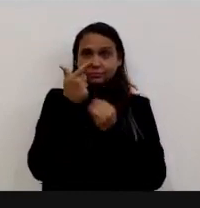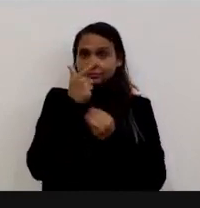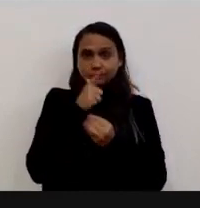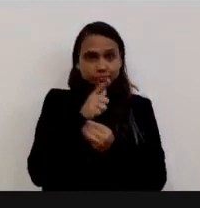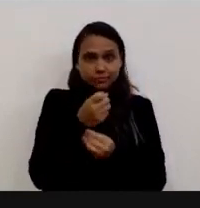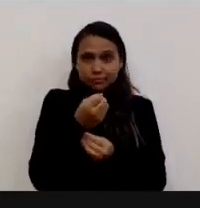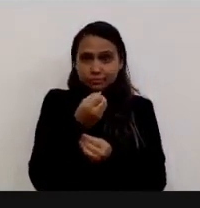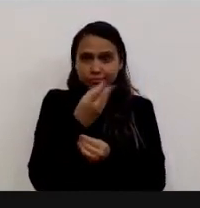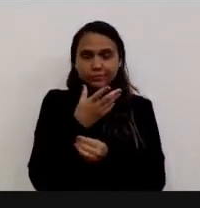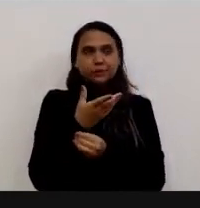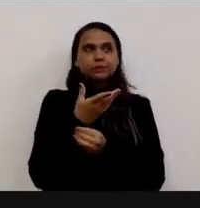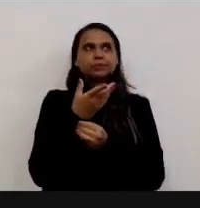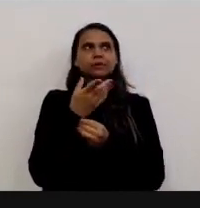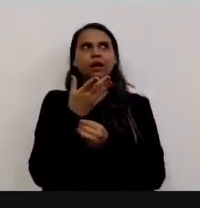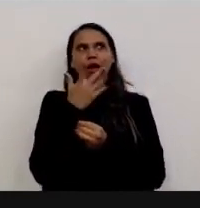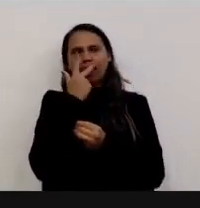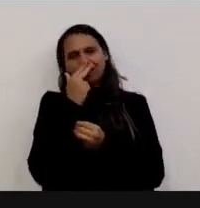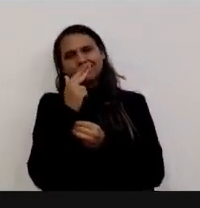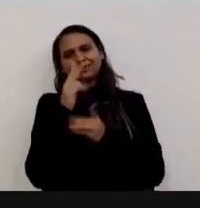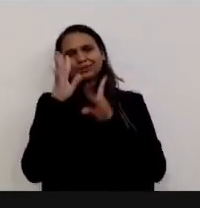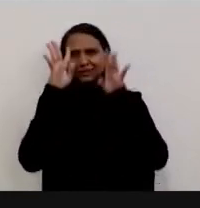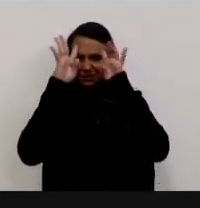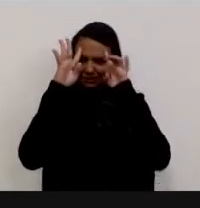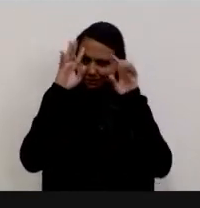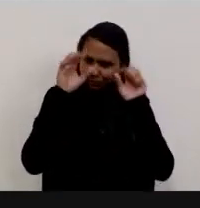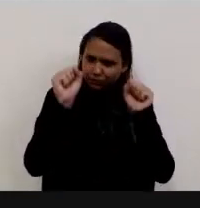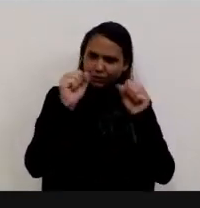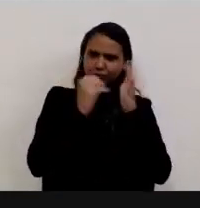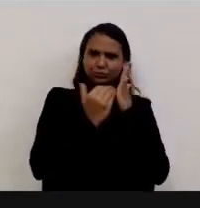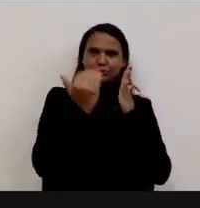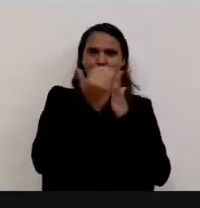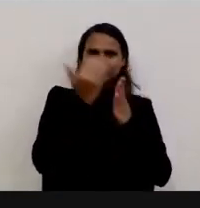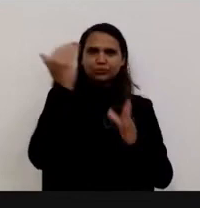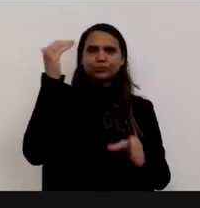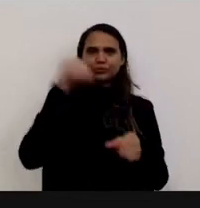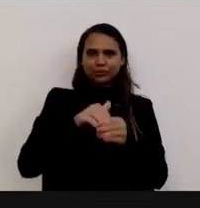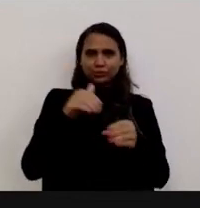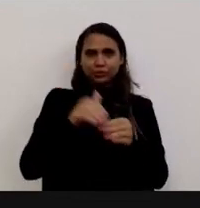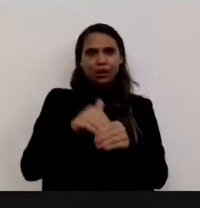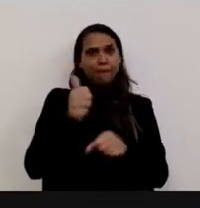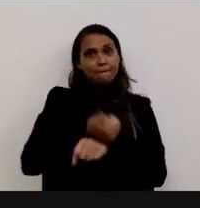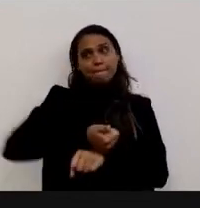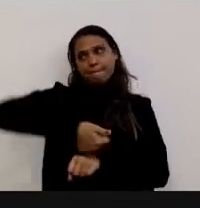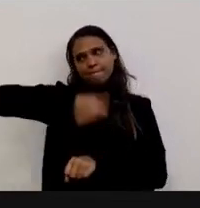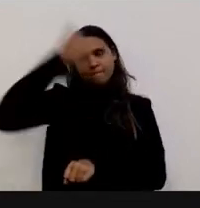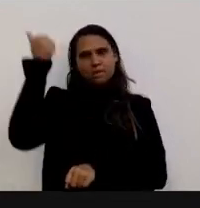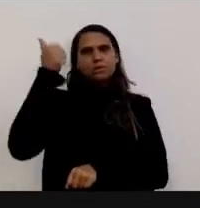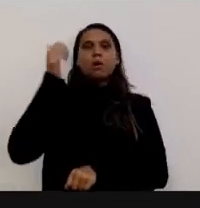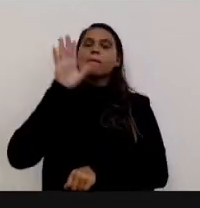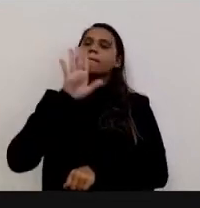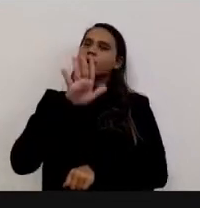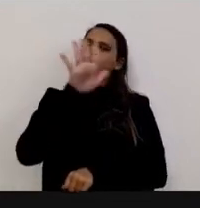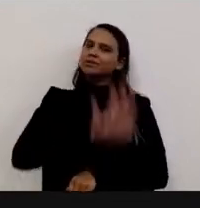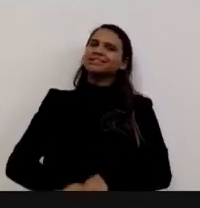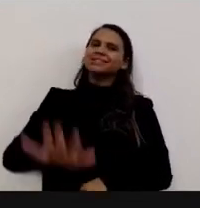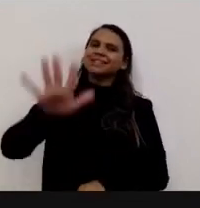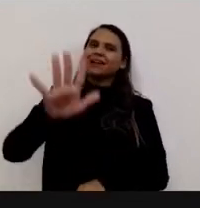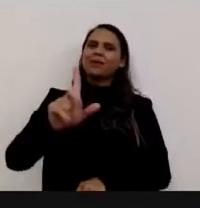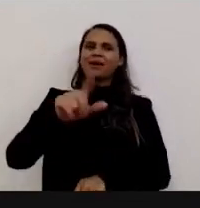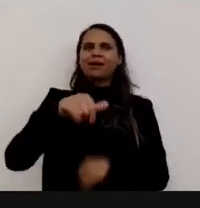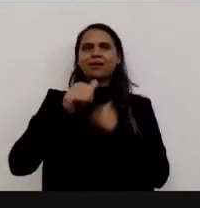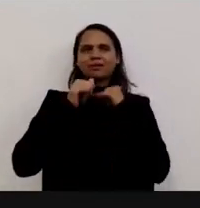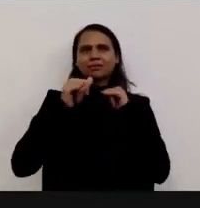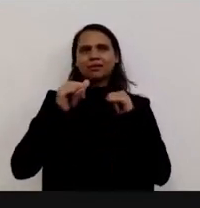qualidade, exceto, acho que o TSE é um dos que tem a melhor qualidade possível. Mas, em geral, né, os dados